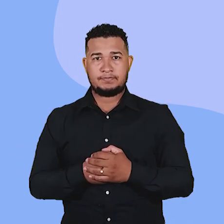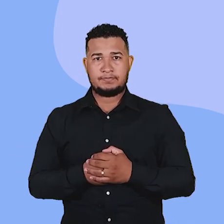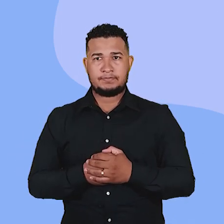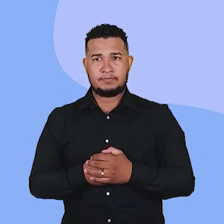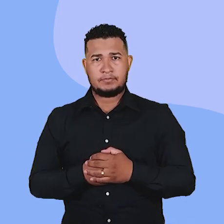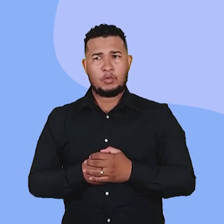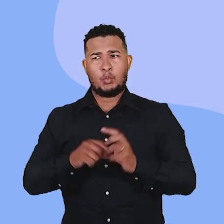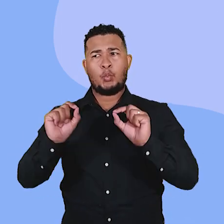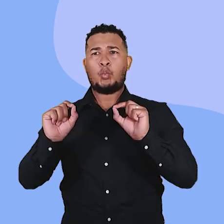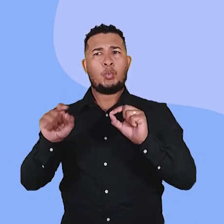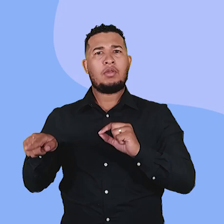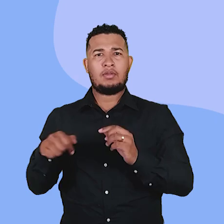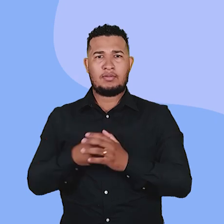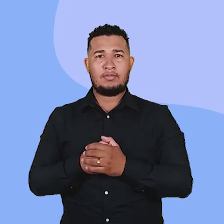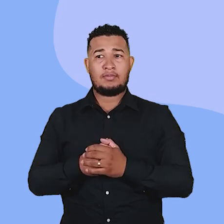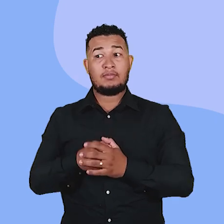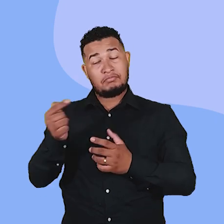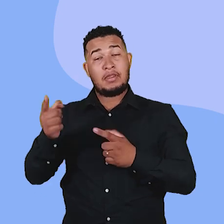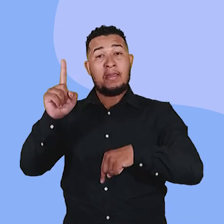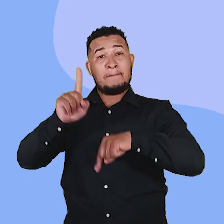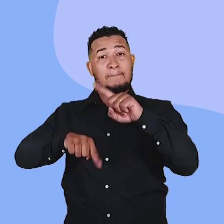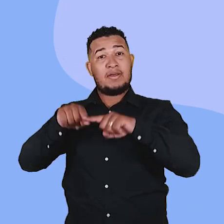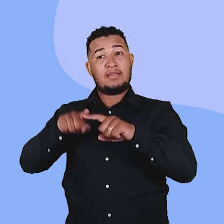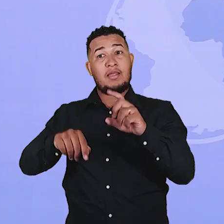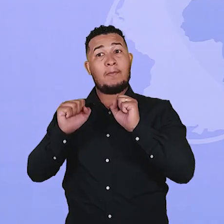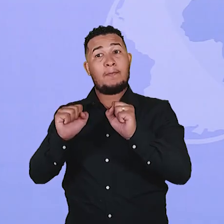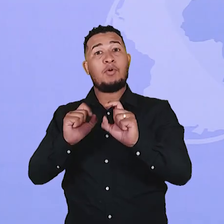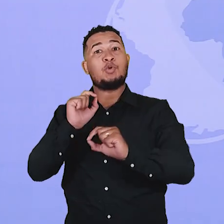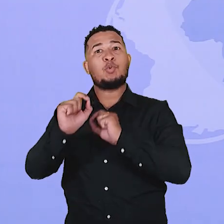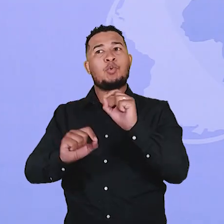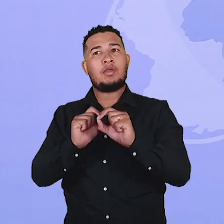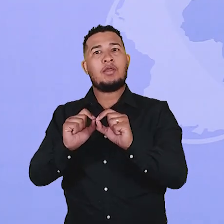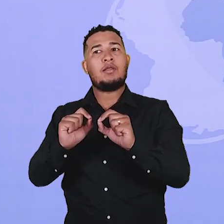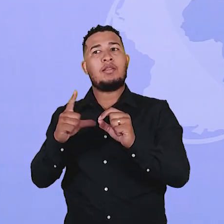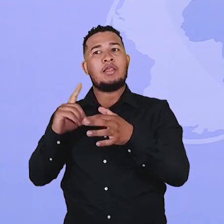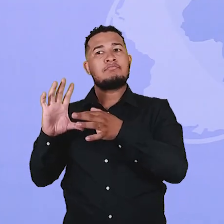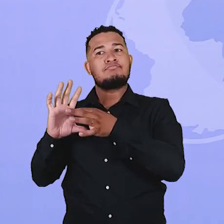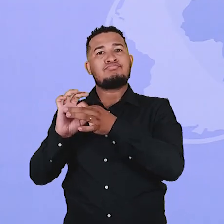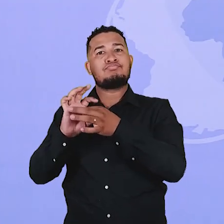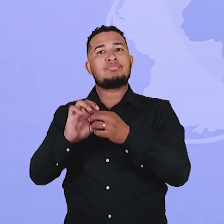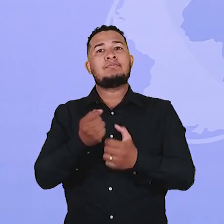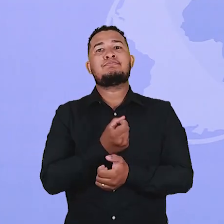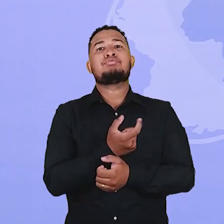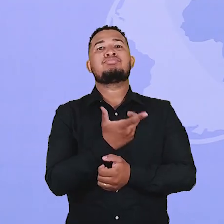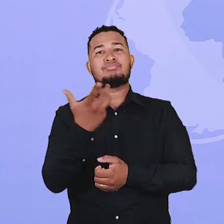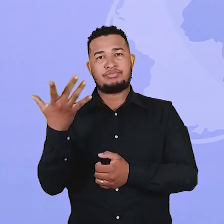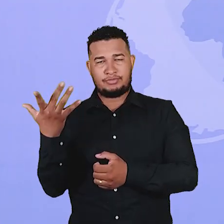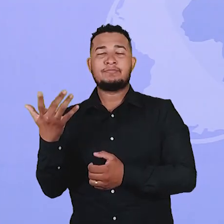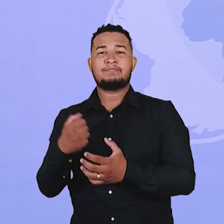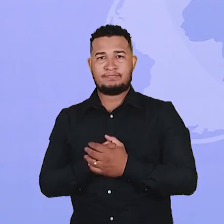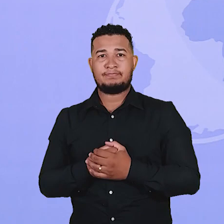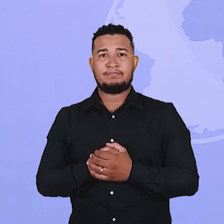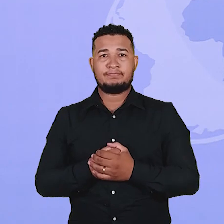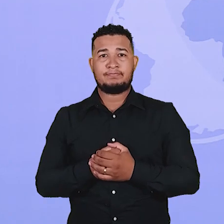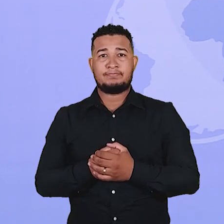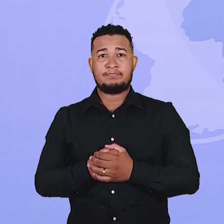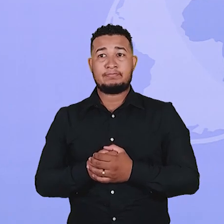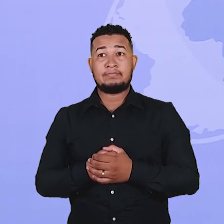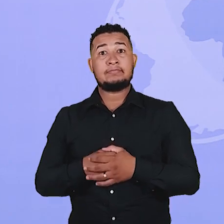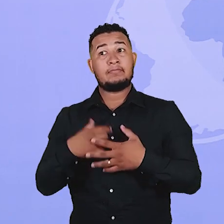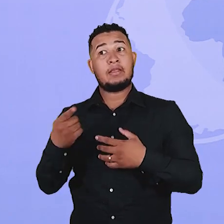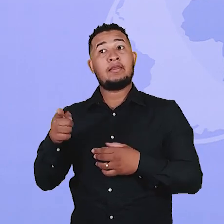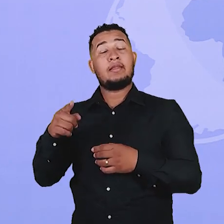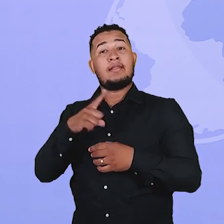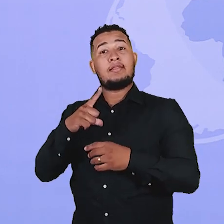da matéria. O que é isso? A matéria, ela pode se comportar de várias maneiras.